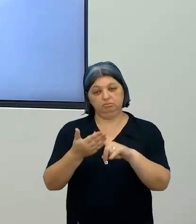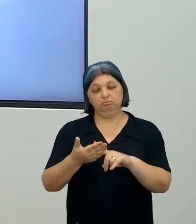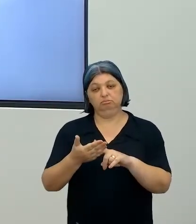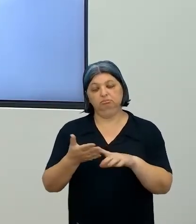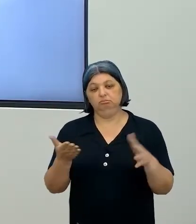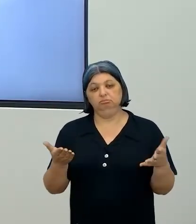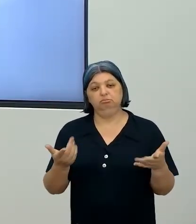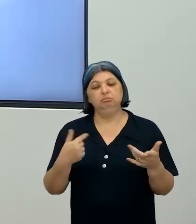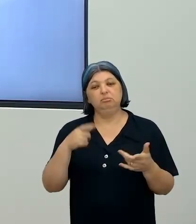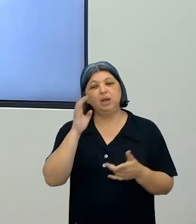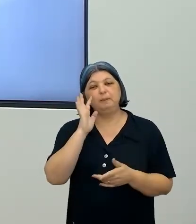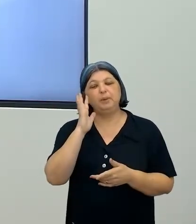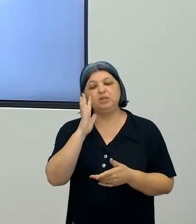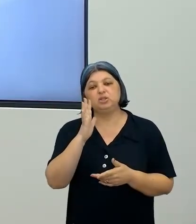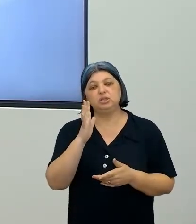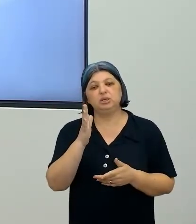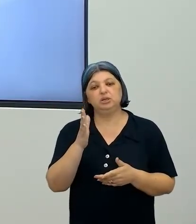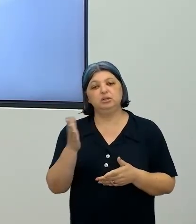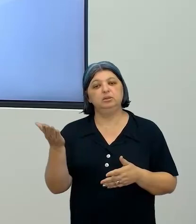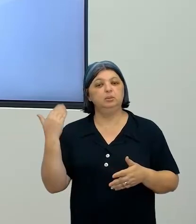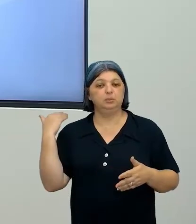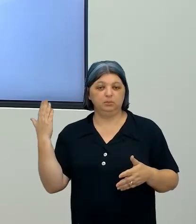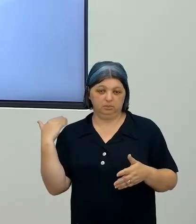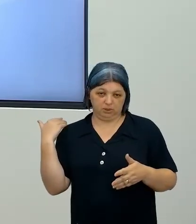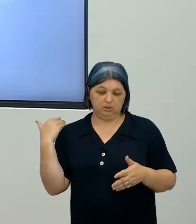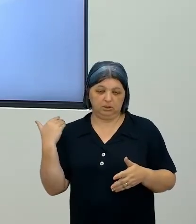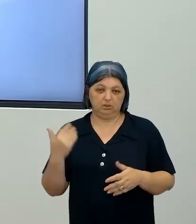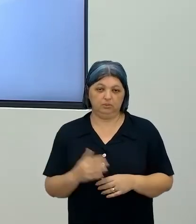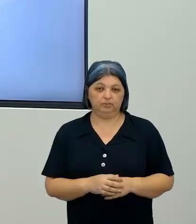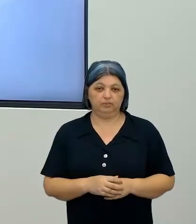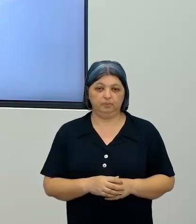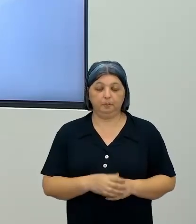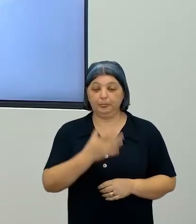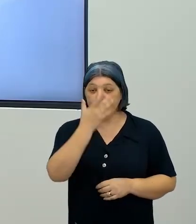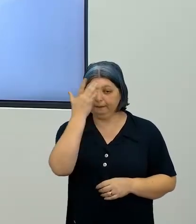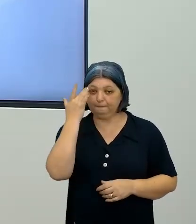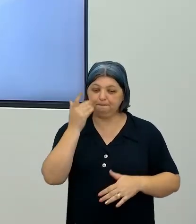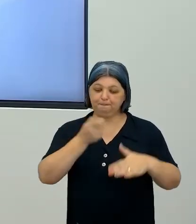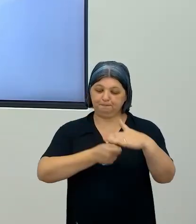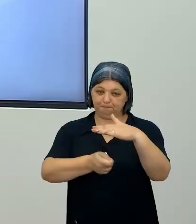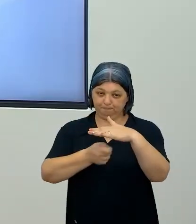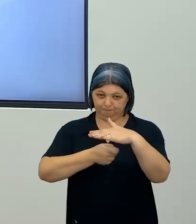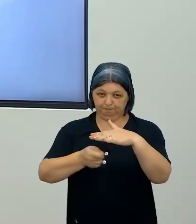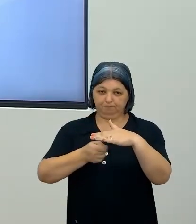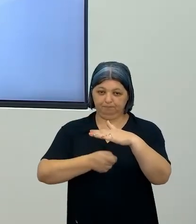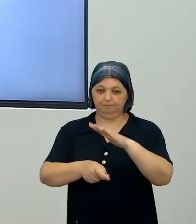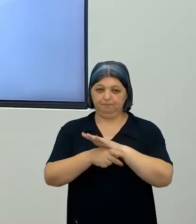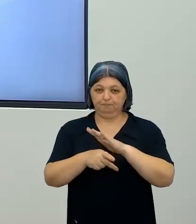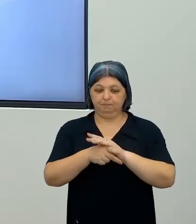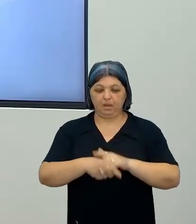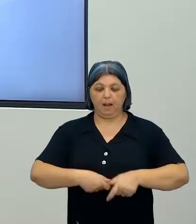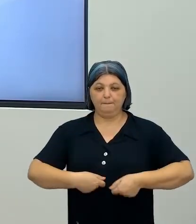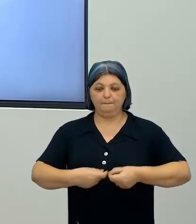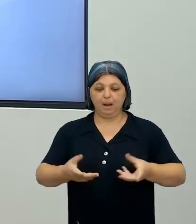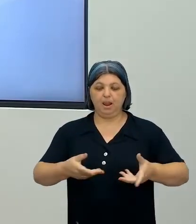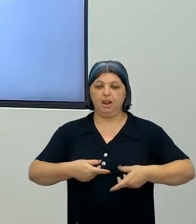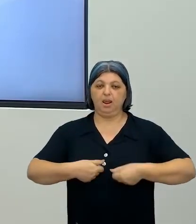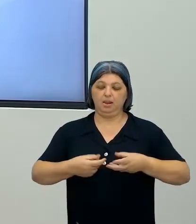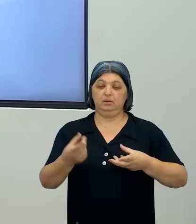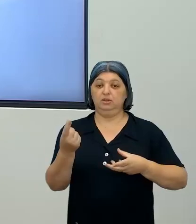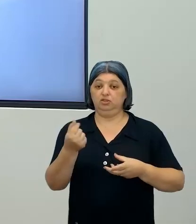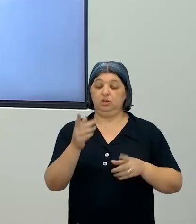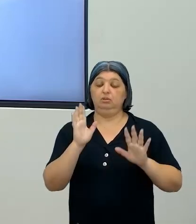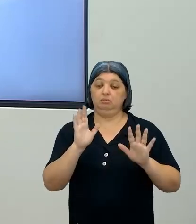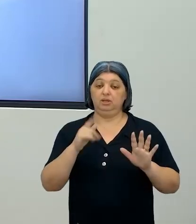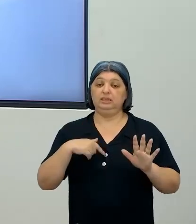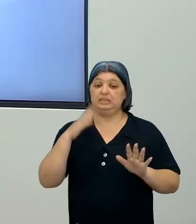mas imagina em tempos mais remotos, né? Então, a pessoa, ela investe nessa computação, gasta um dinheirão com isso, mas sabe que a